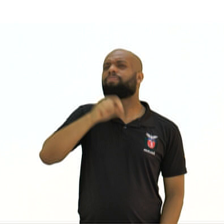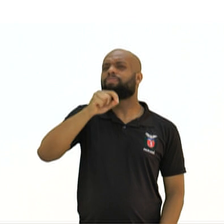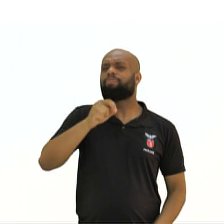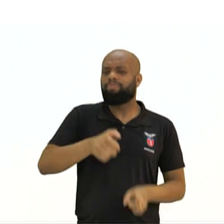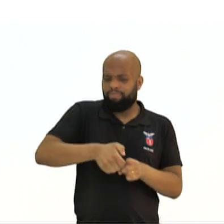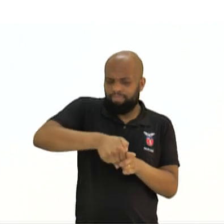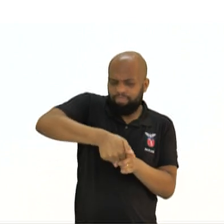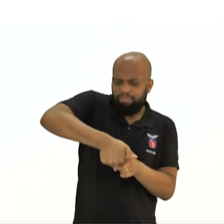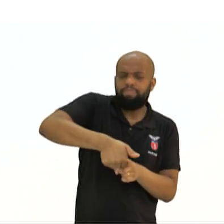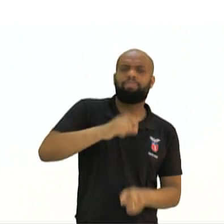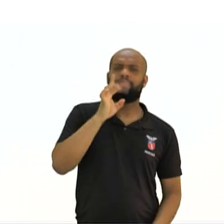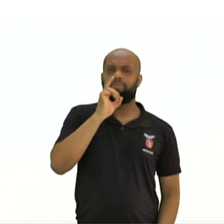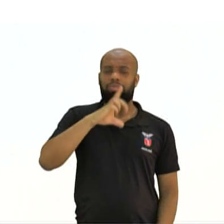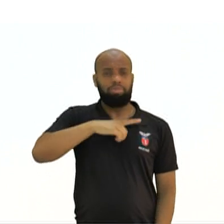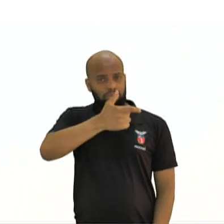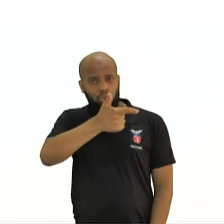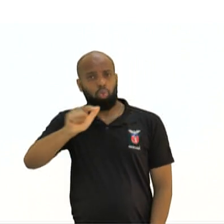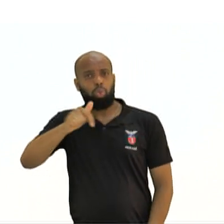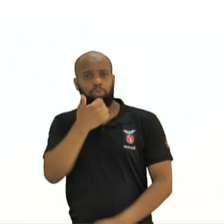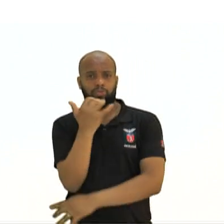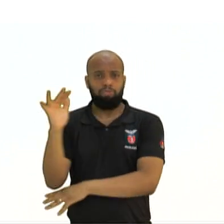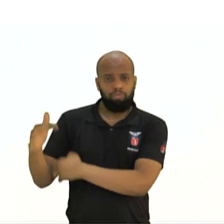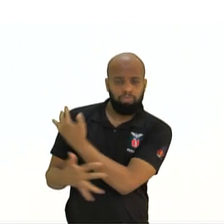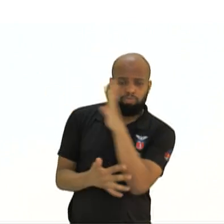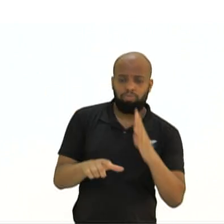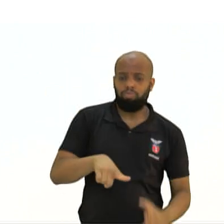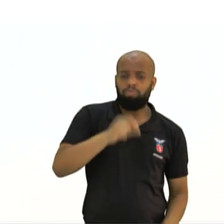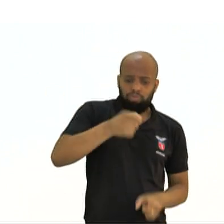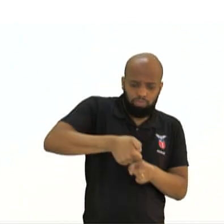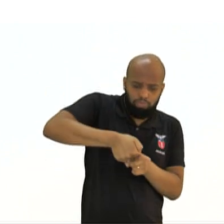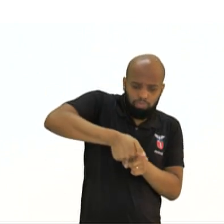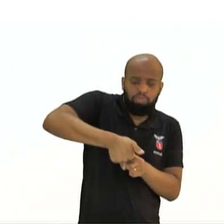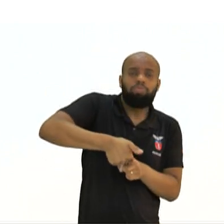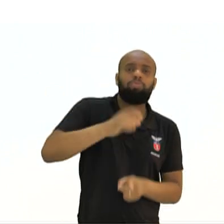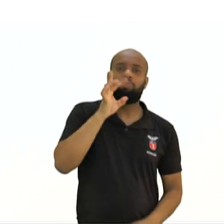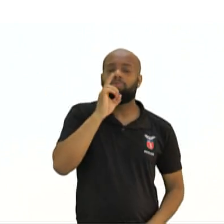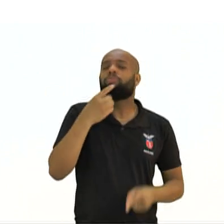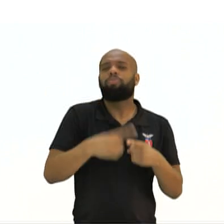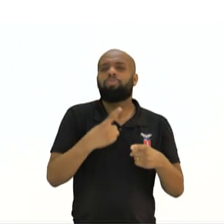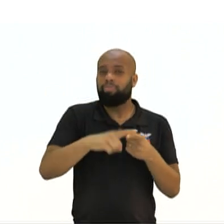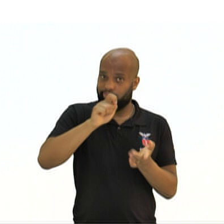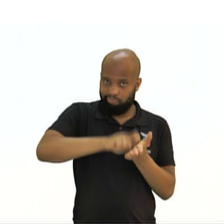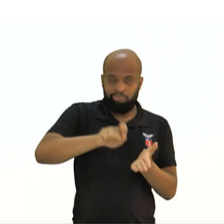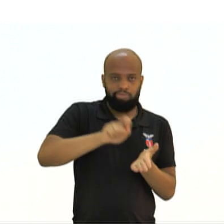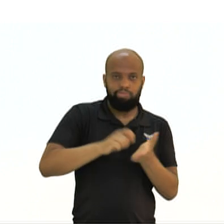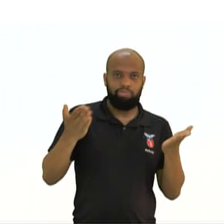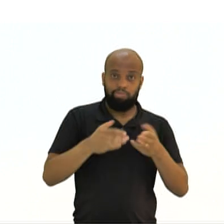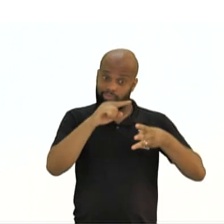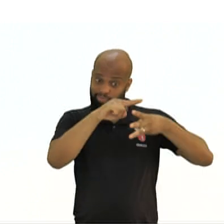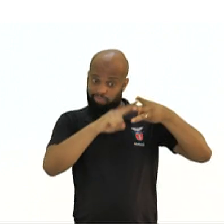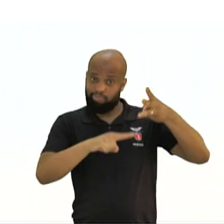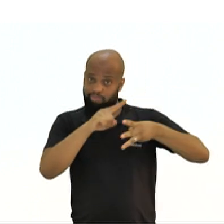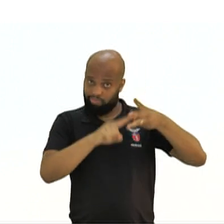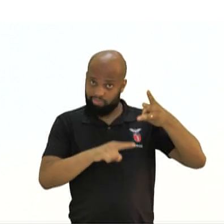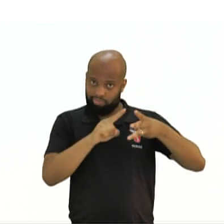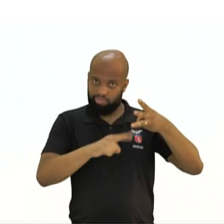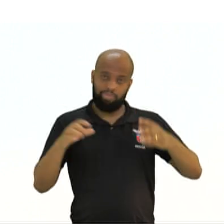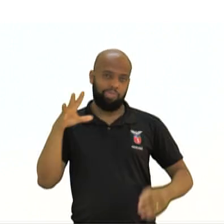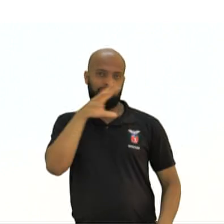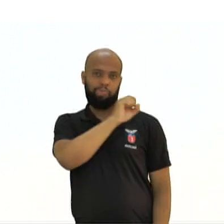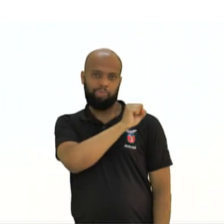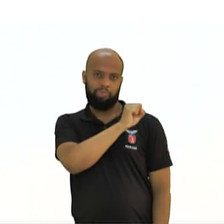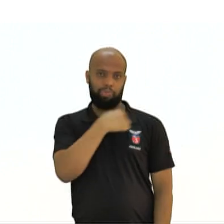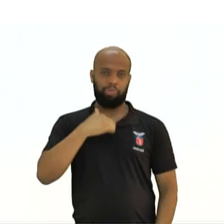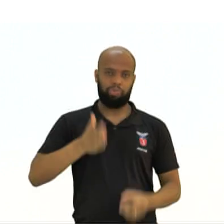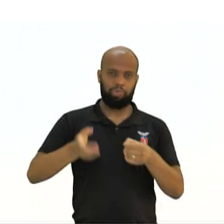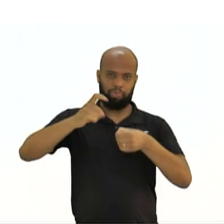ervilhas? Tantas plantas lá no jardim do mosteiro, por que as ervilhas? Vocês vão me responder agora. 3 características, rapidinho.